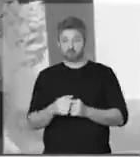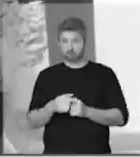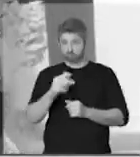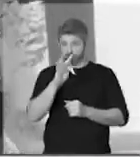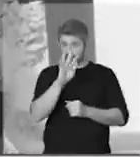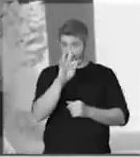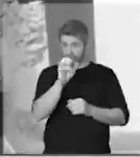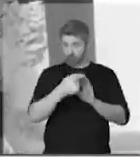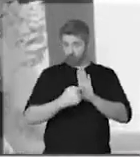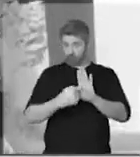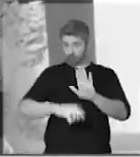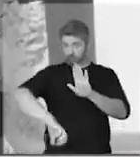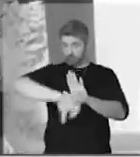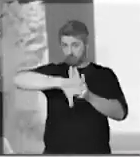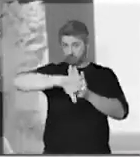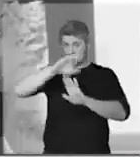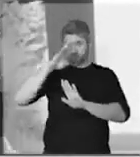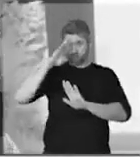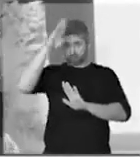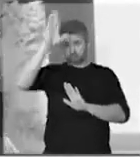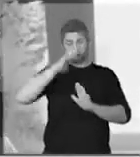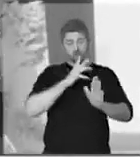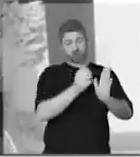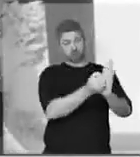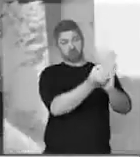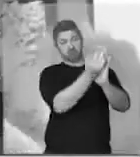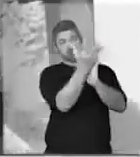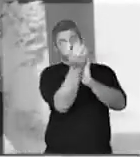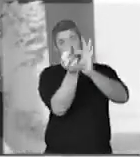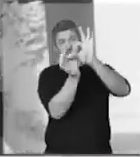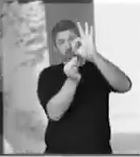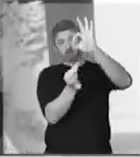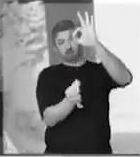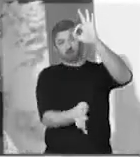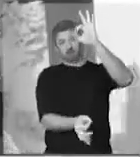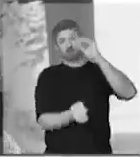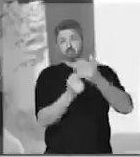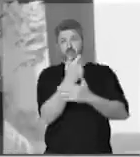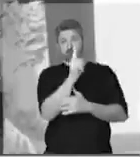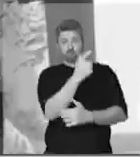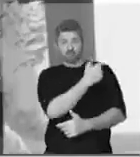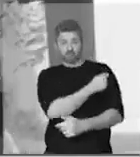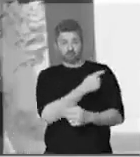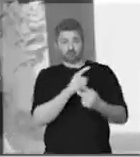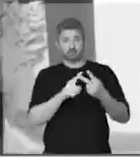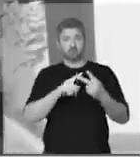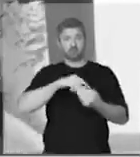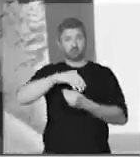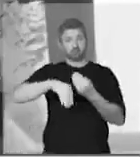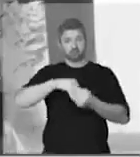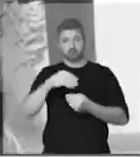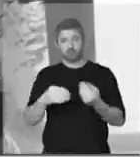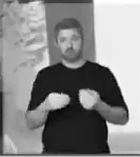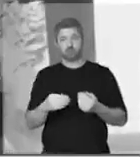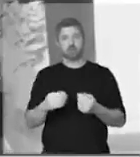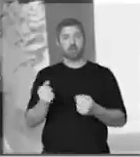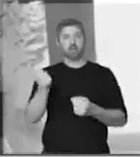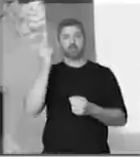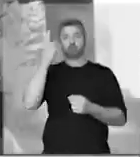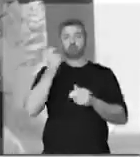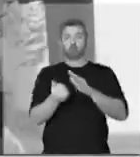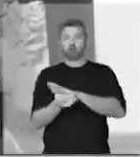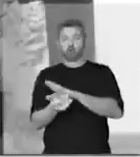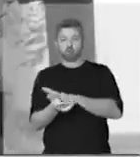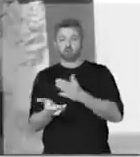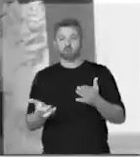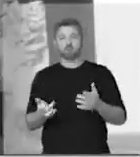revelam crimes do governo Bolsonaro já são inúmeros. Não comprou vacina, agora envolvimento no escândalo de corrupção,